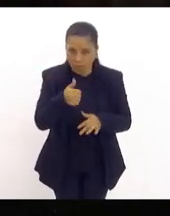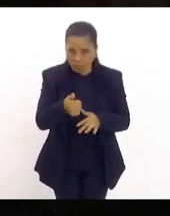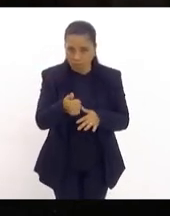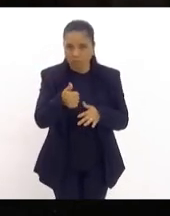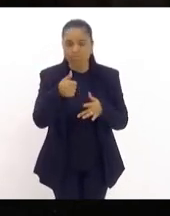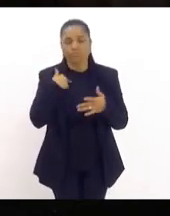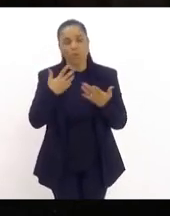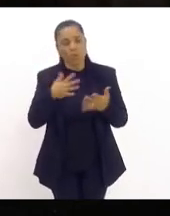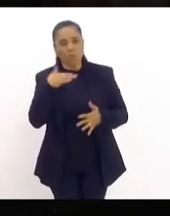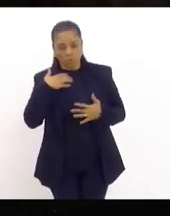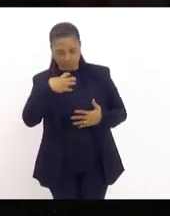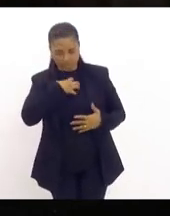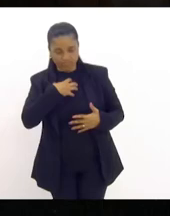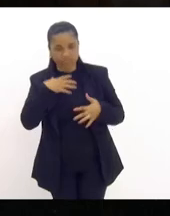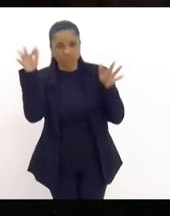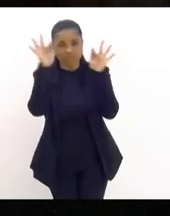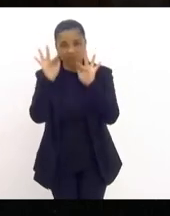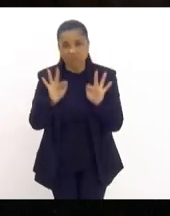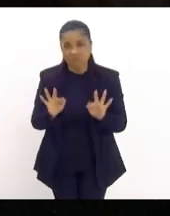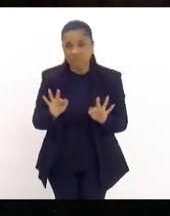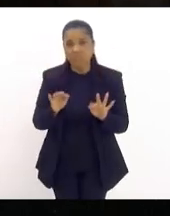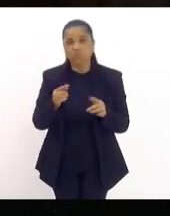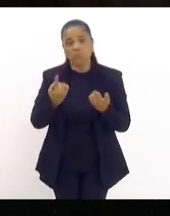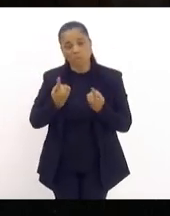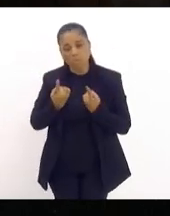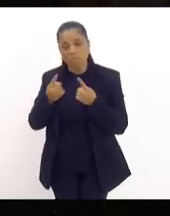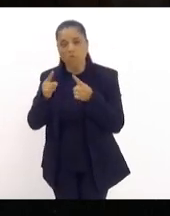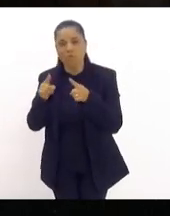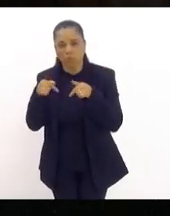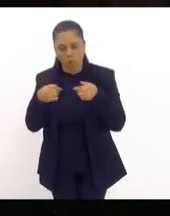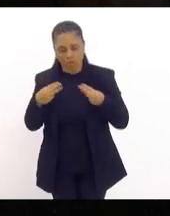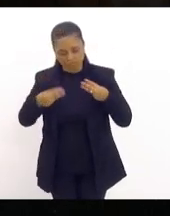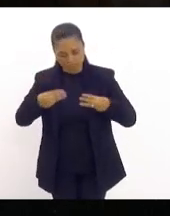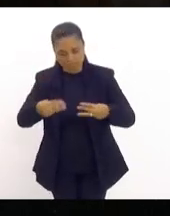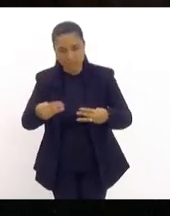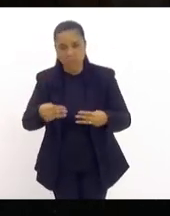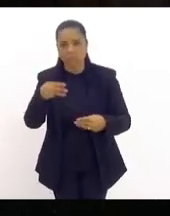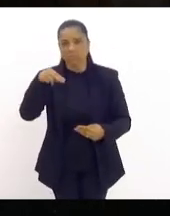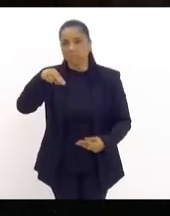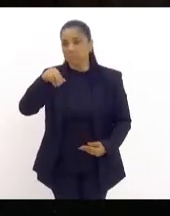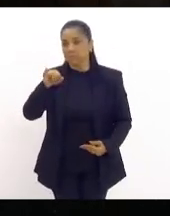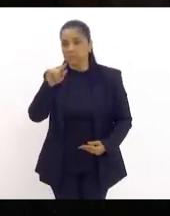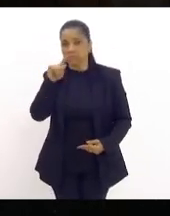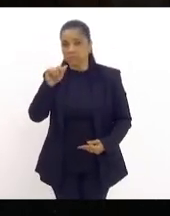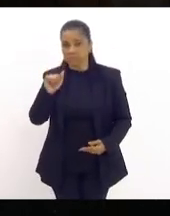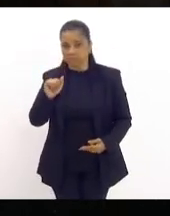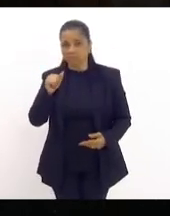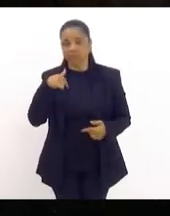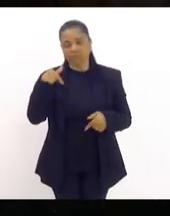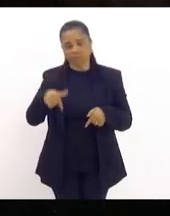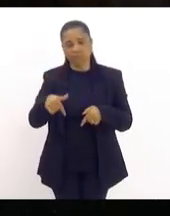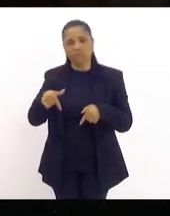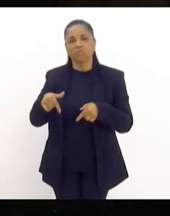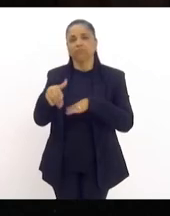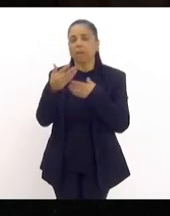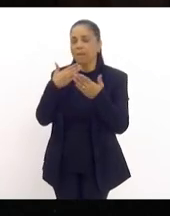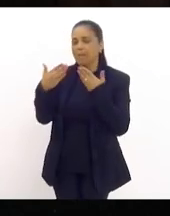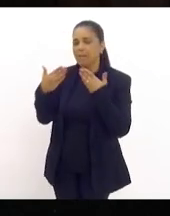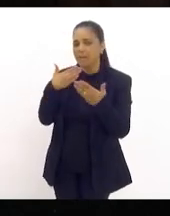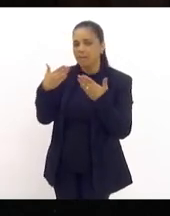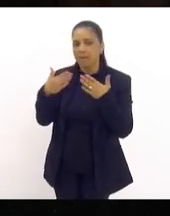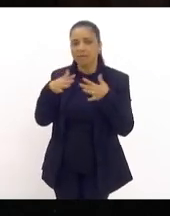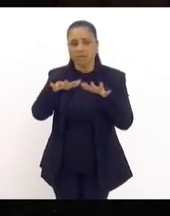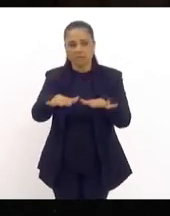essa provocação. A ministra Anísia esteve aqui fazendo a escuta dos parlamentares na Assembleia